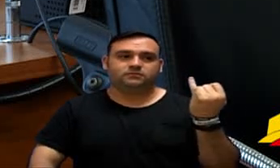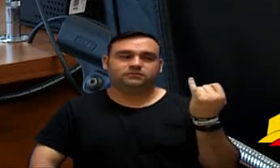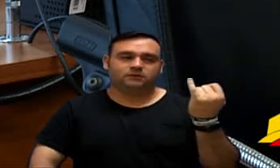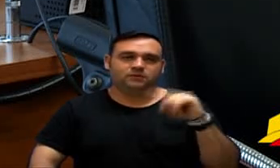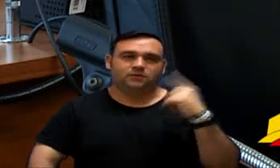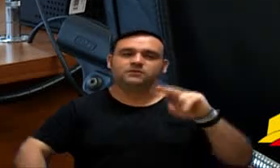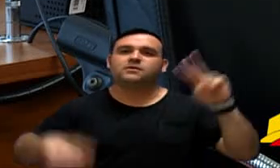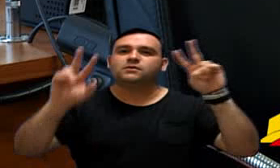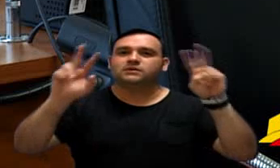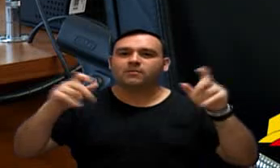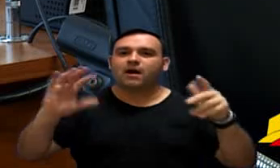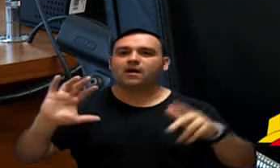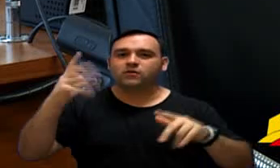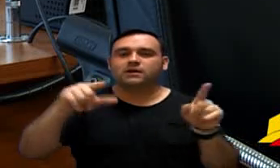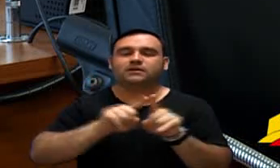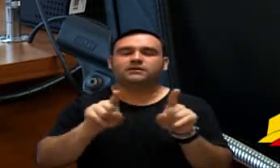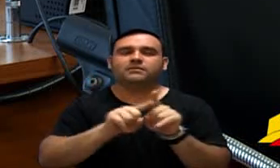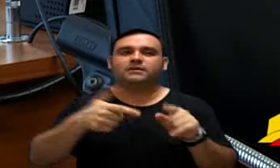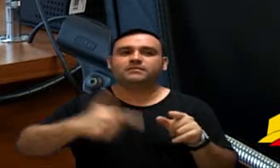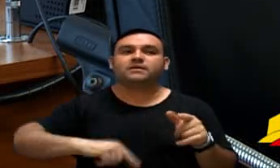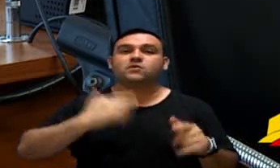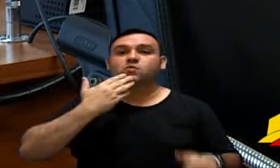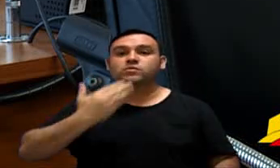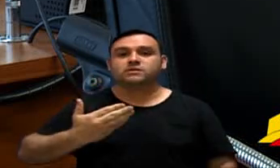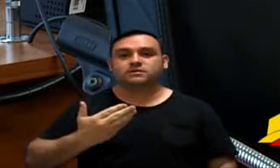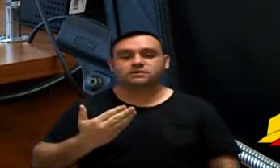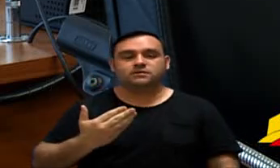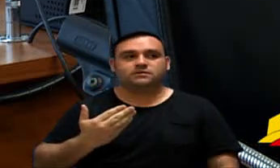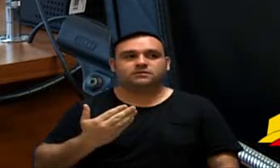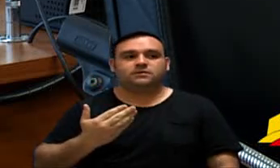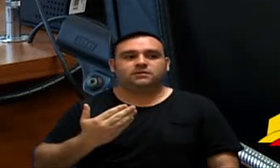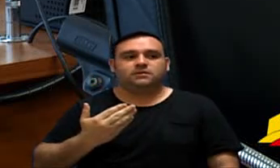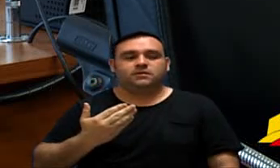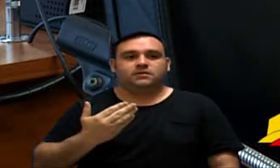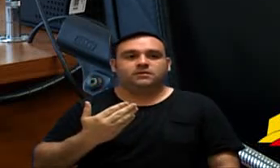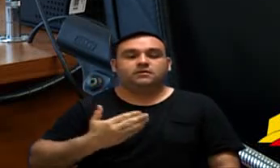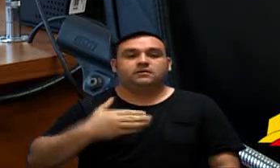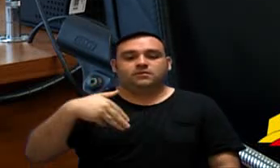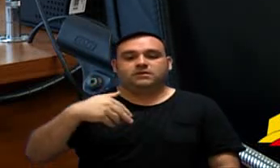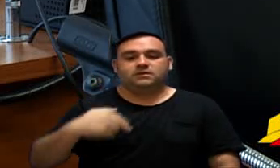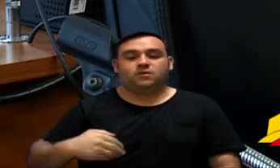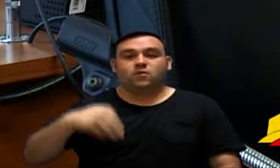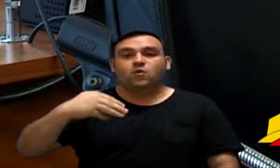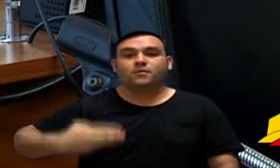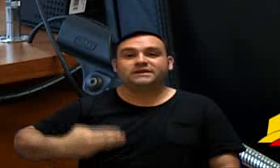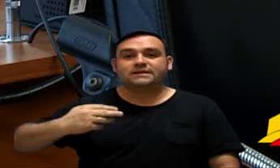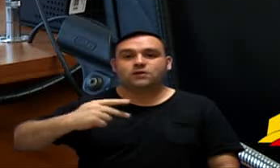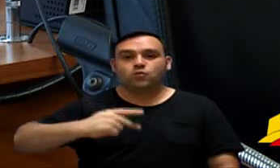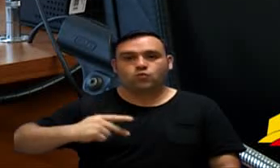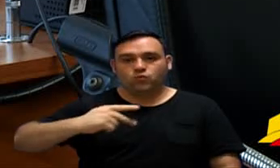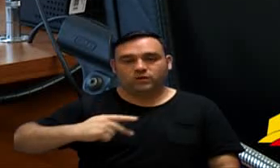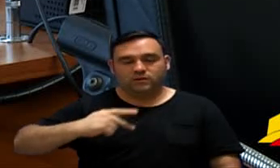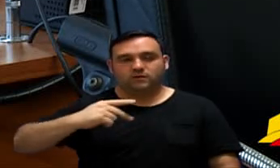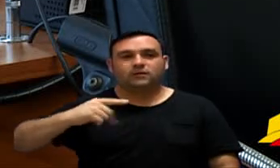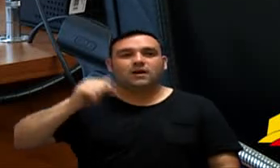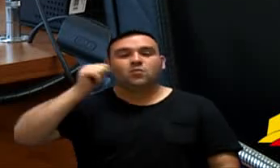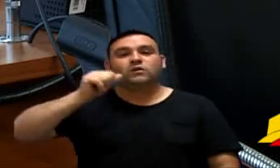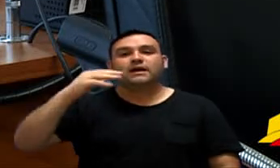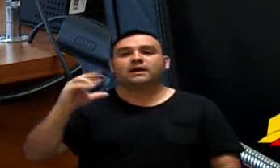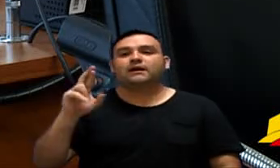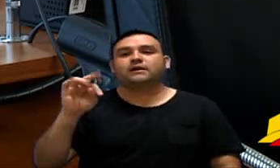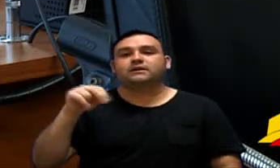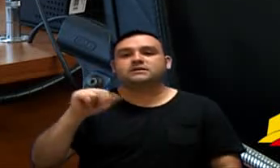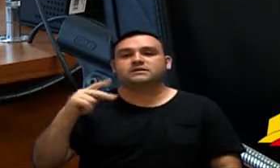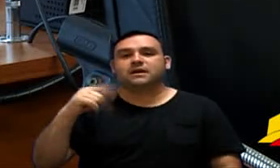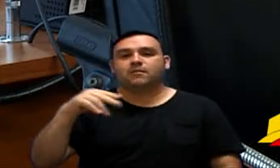essa questão que está acontecendo, inclusive o pedido, né, do MP, da promotora Cristina